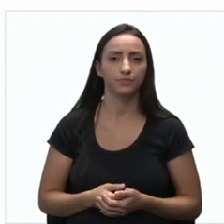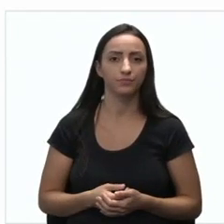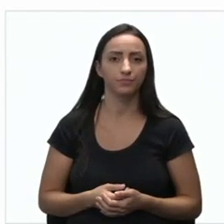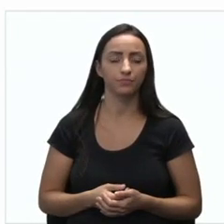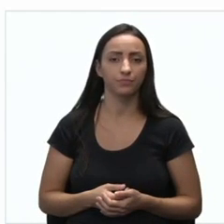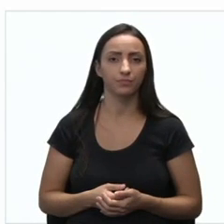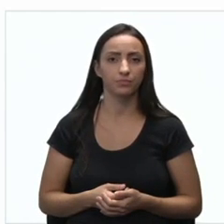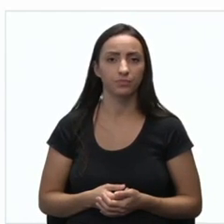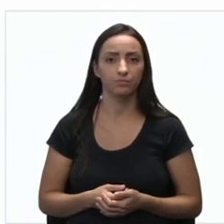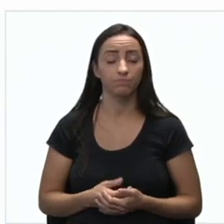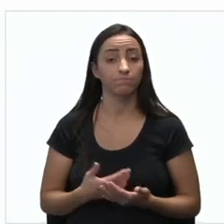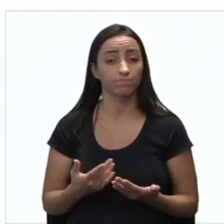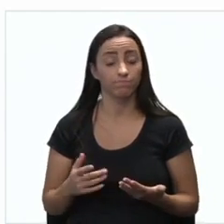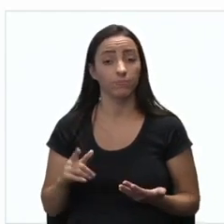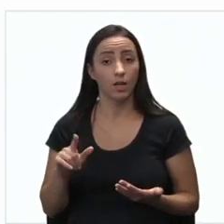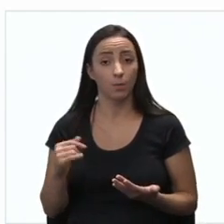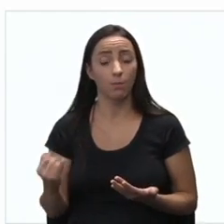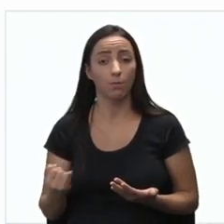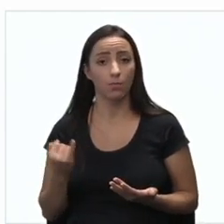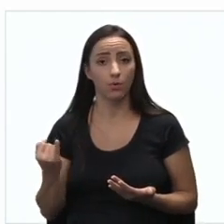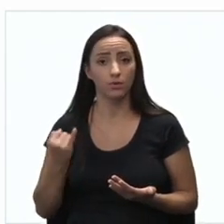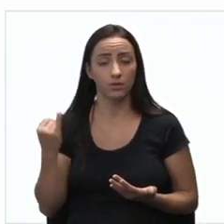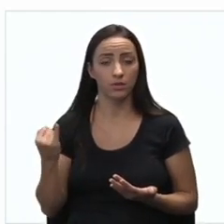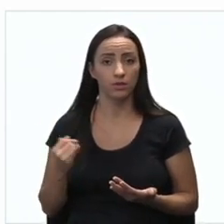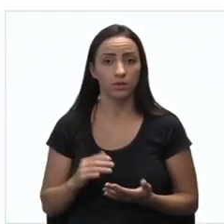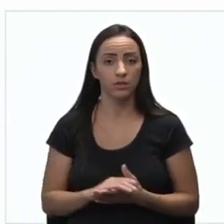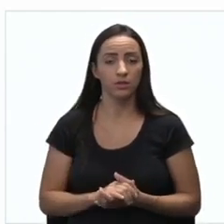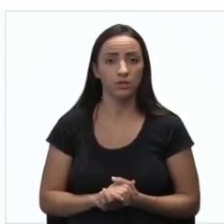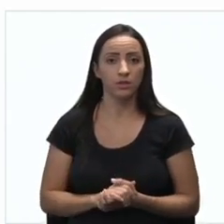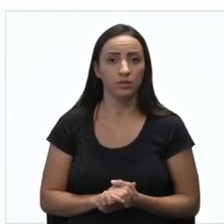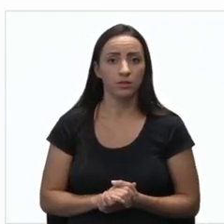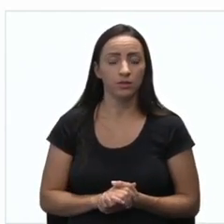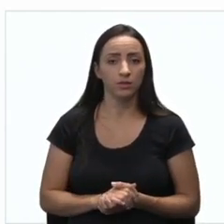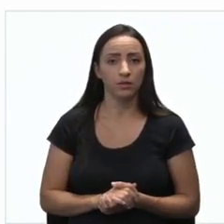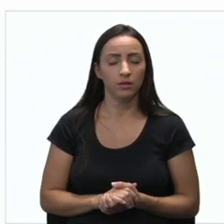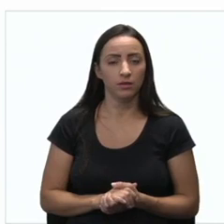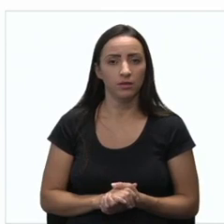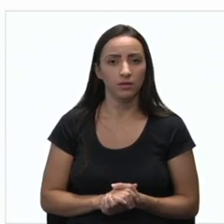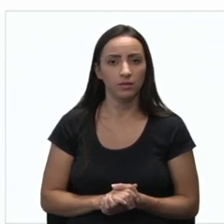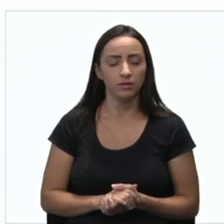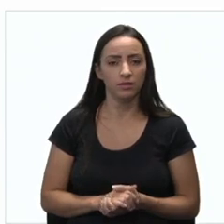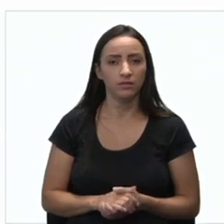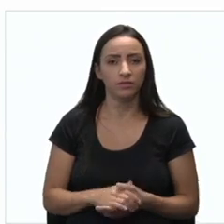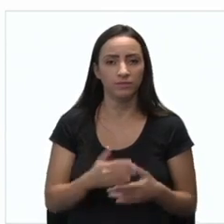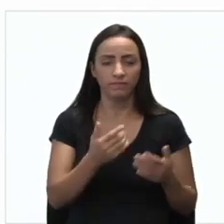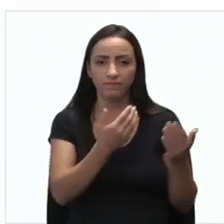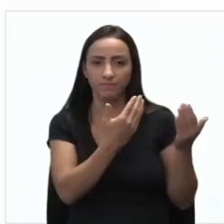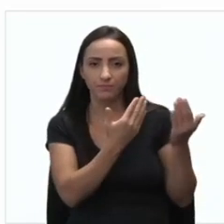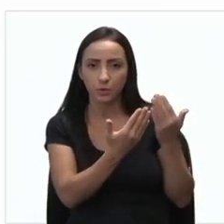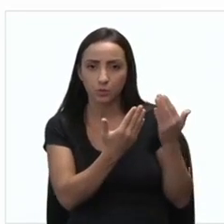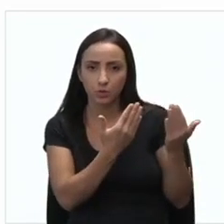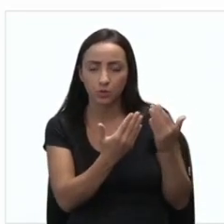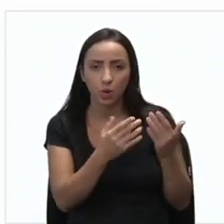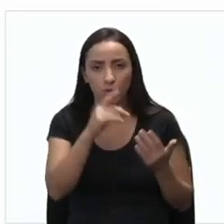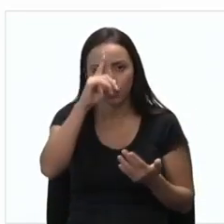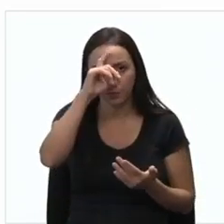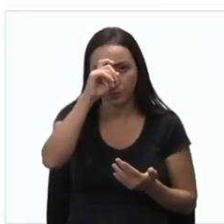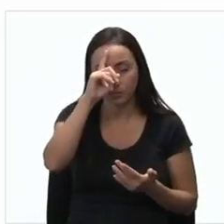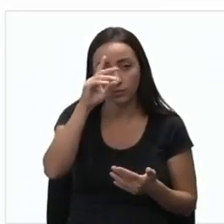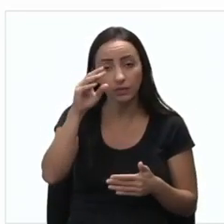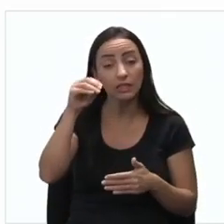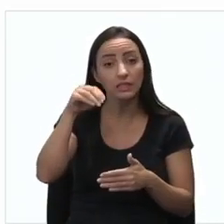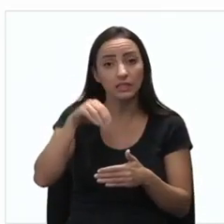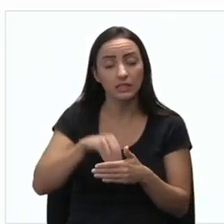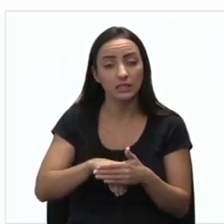Então, veja como é importante o psicólogo hospitalar, né,